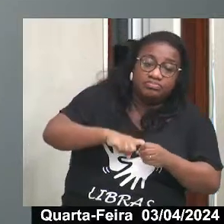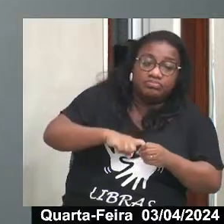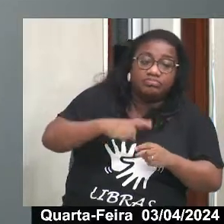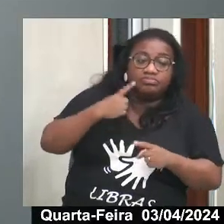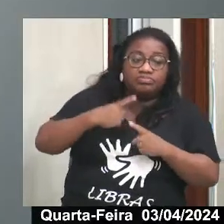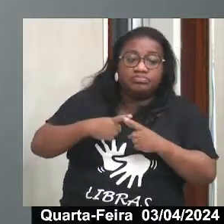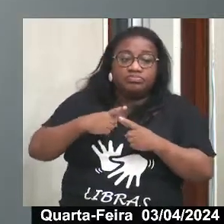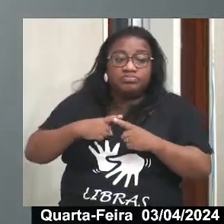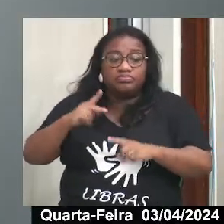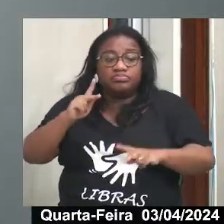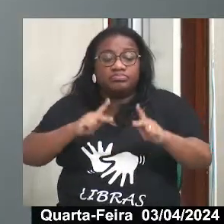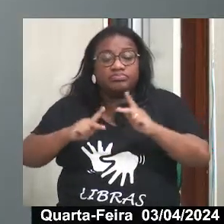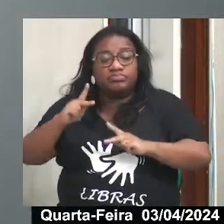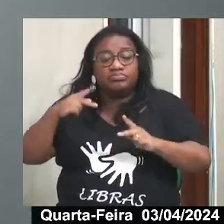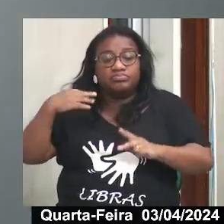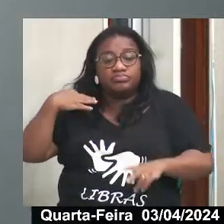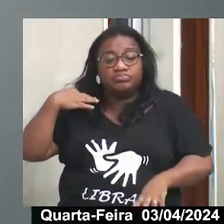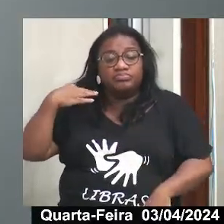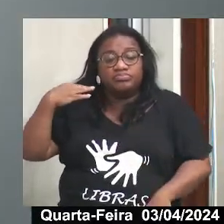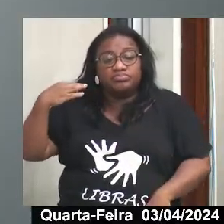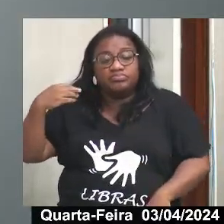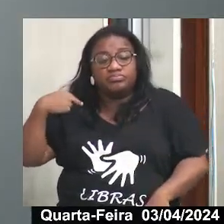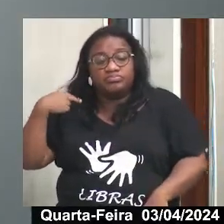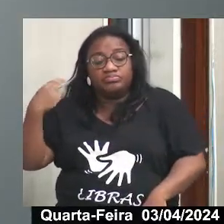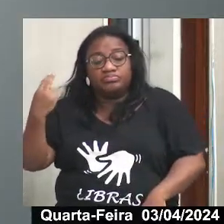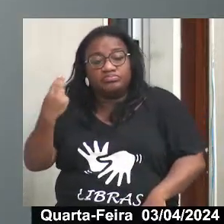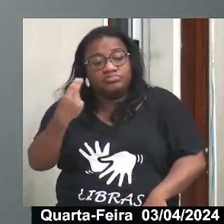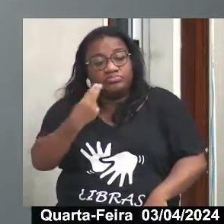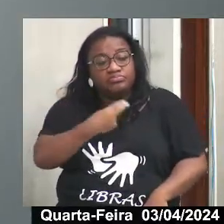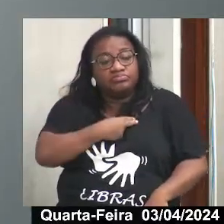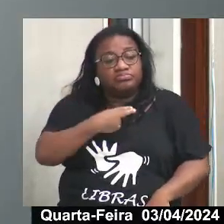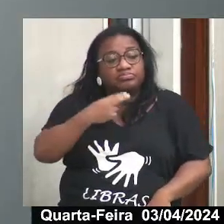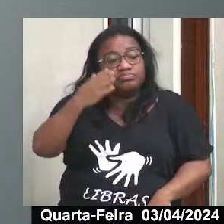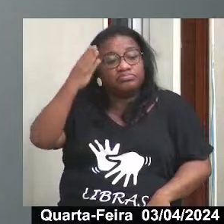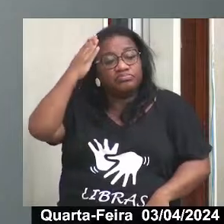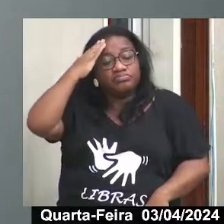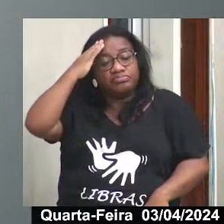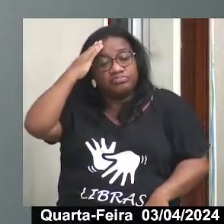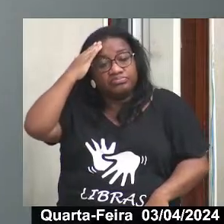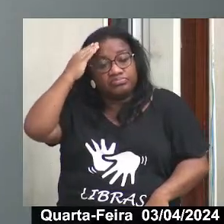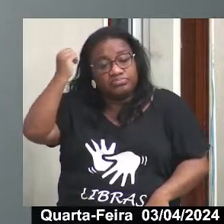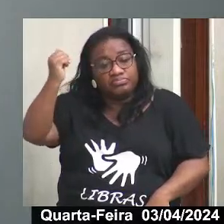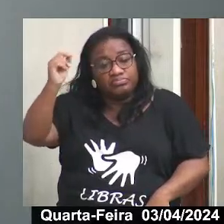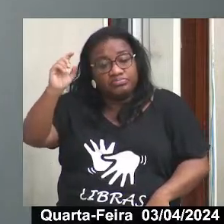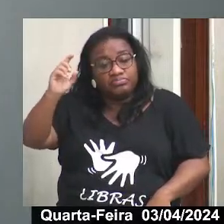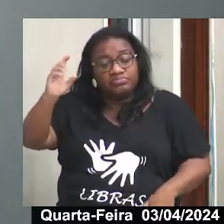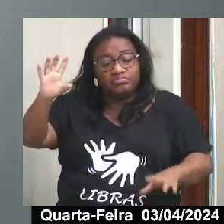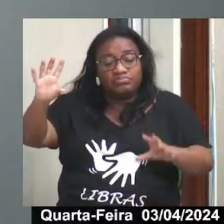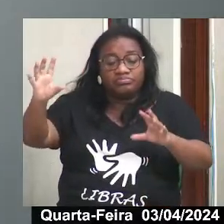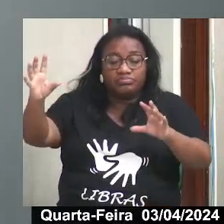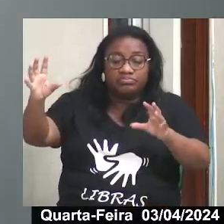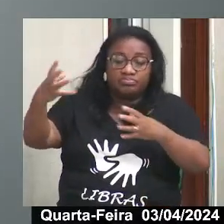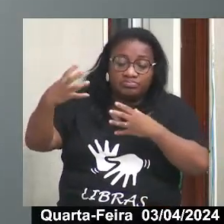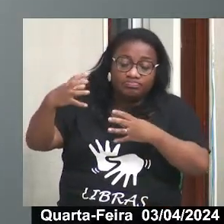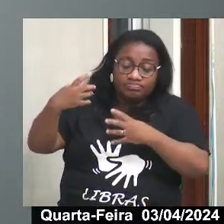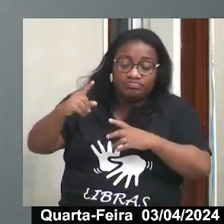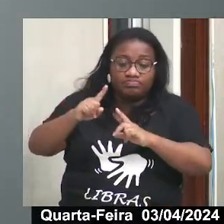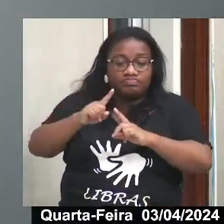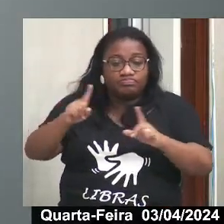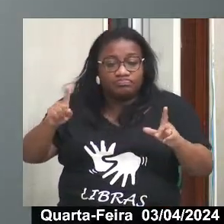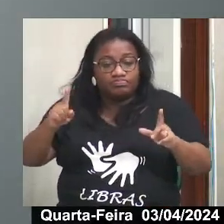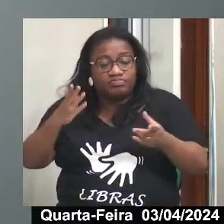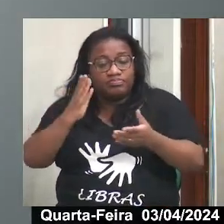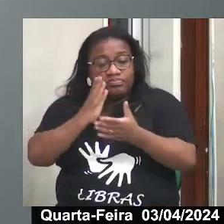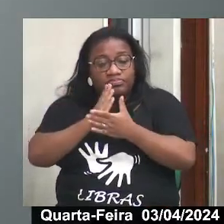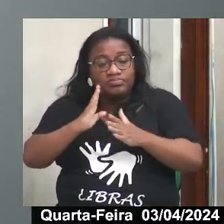eleito pelo povo democraticamente, mas nós sabemos, a perseguição, ela não cessa. E durante